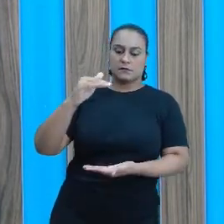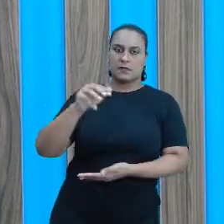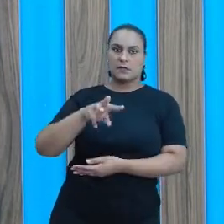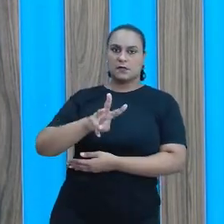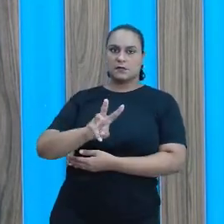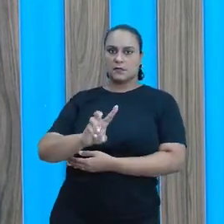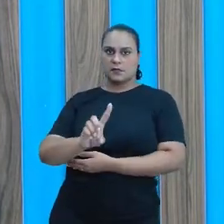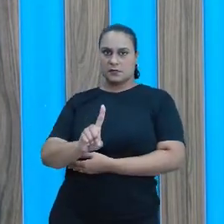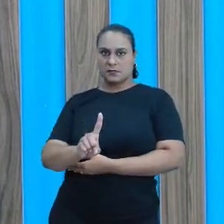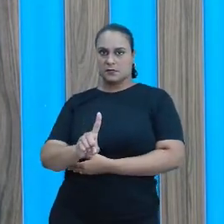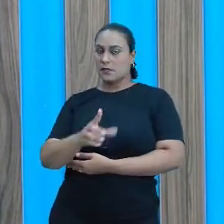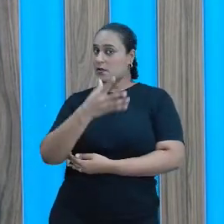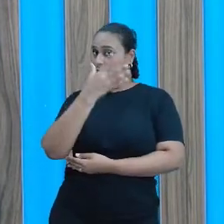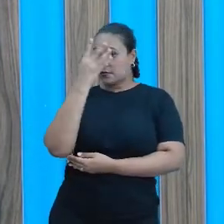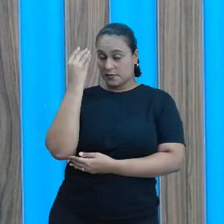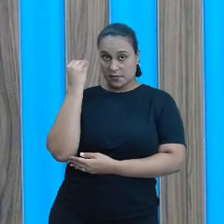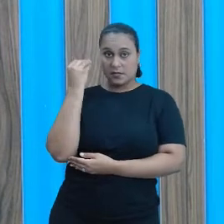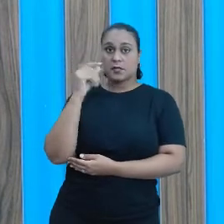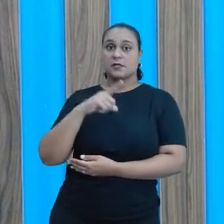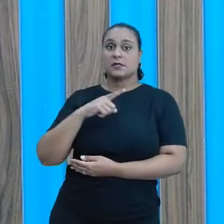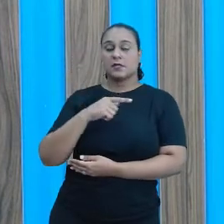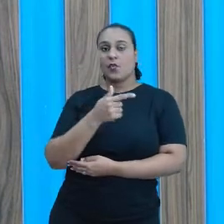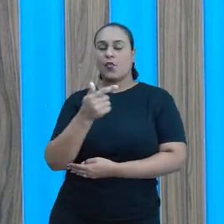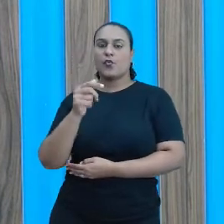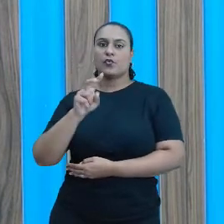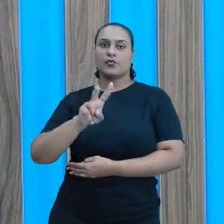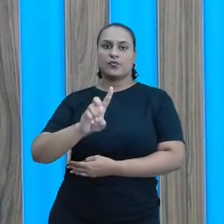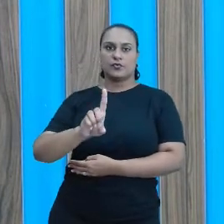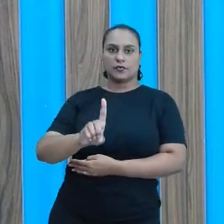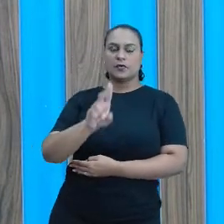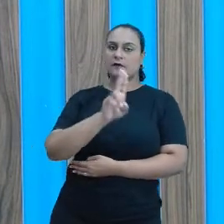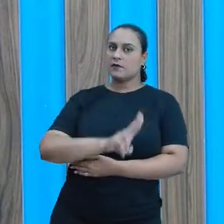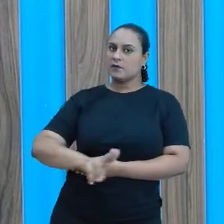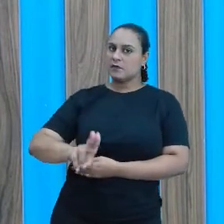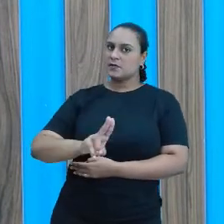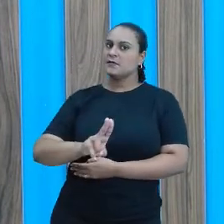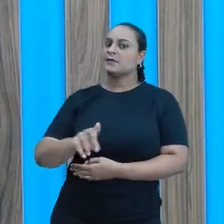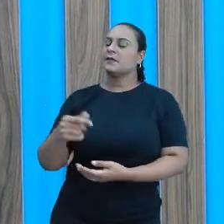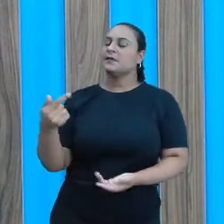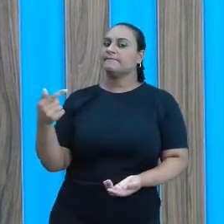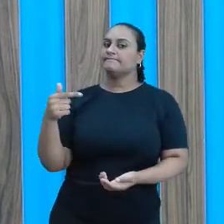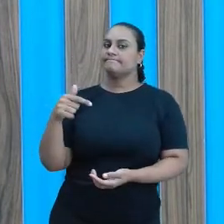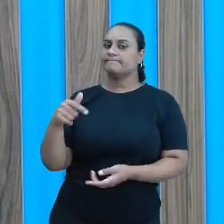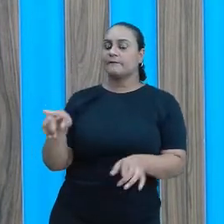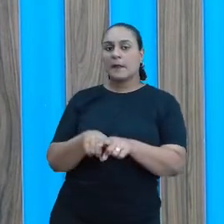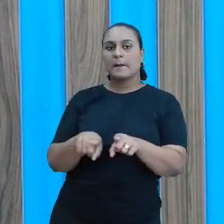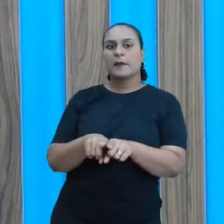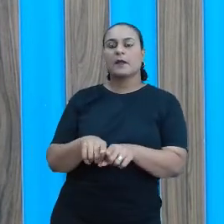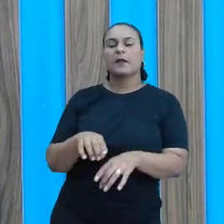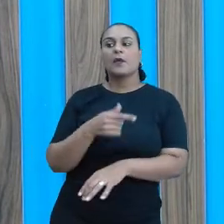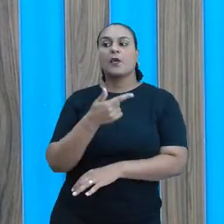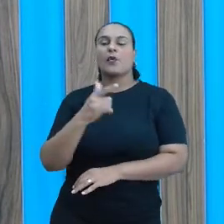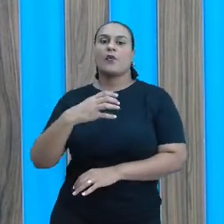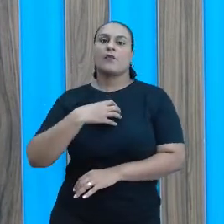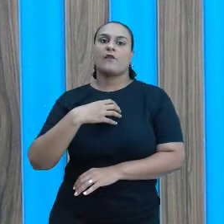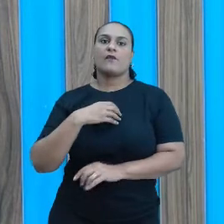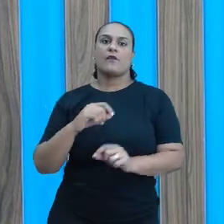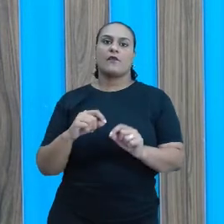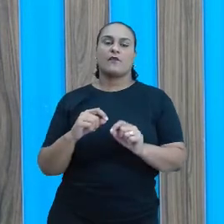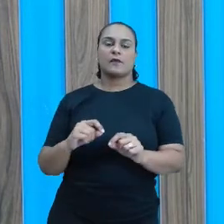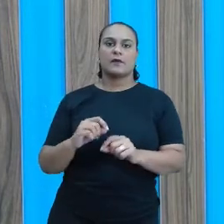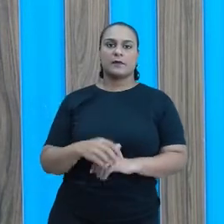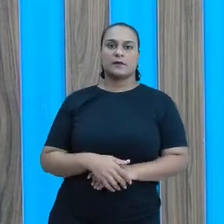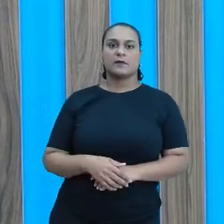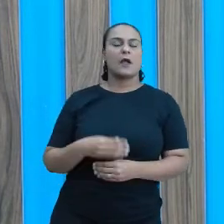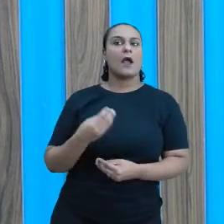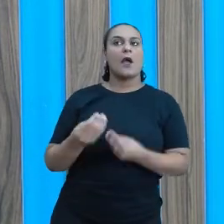dimensões, mas não esqueça daquele espaço ocupado em 2 dimensões que a gente vai utilizar aqui. E a outra forma que a gente está utilizando é como é que